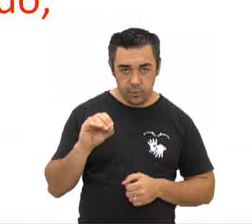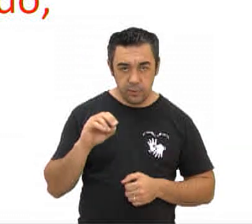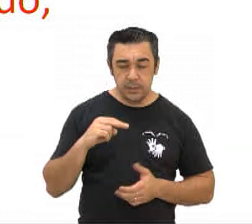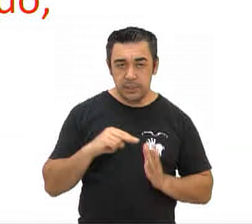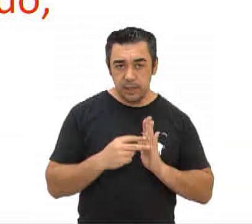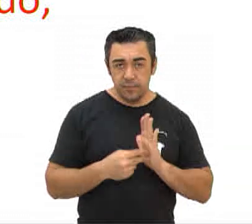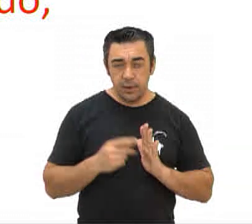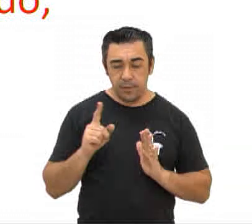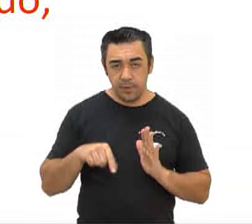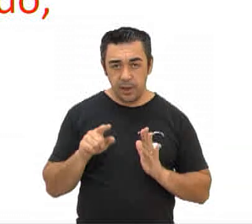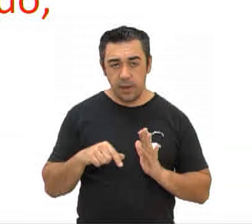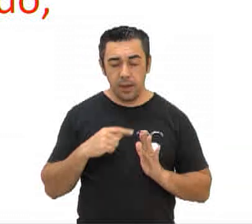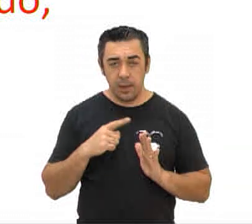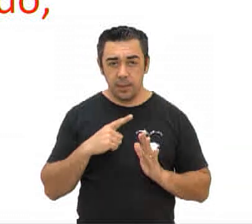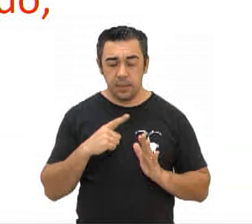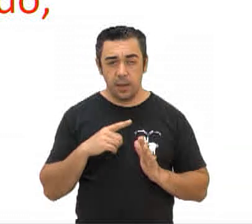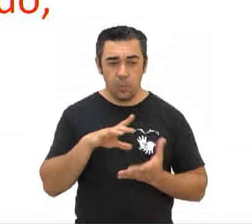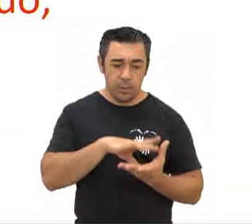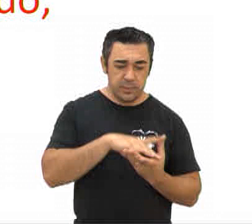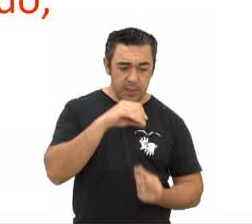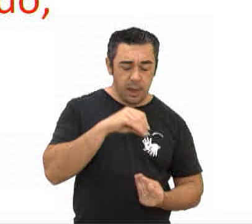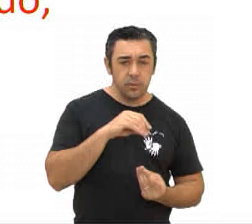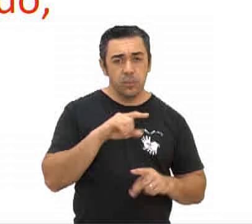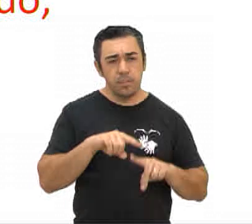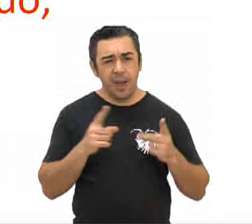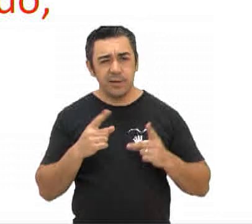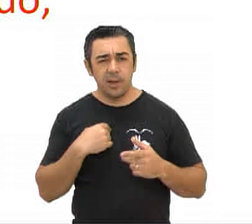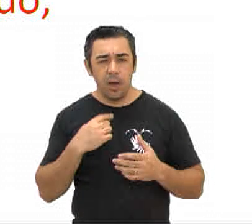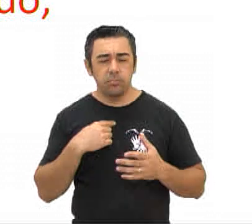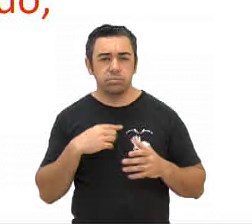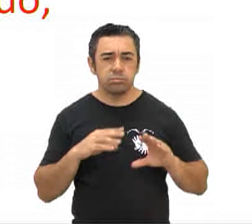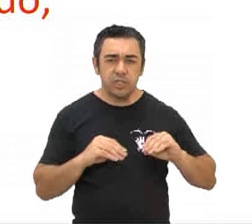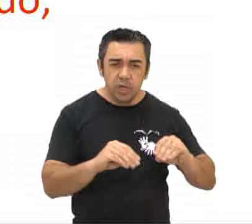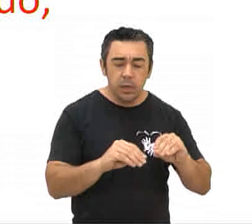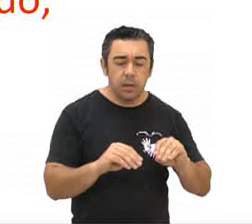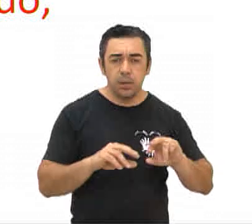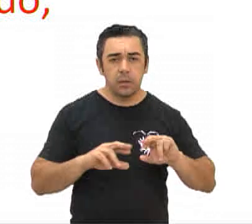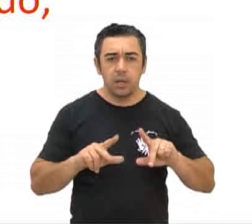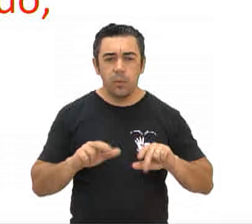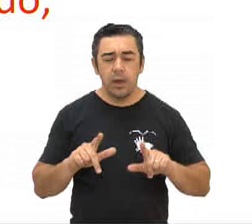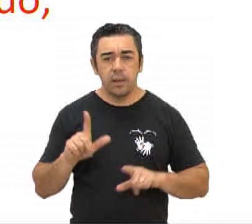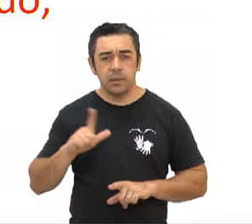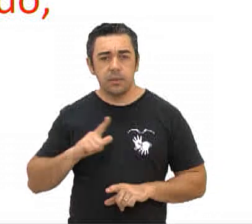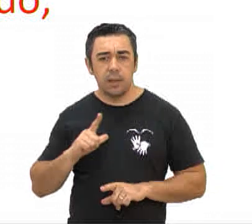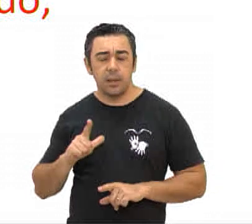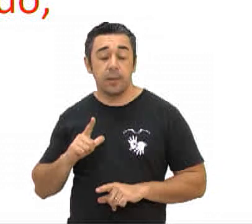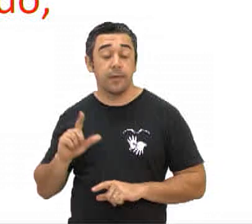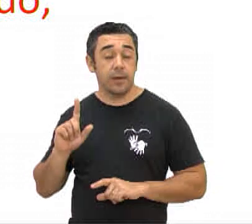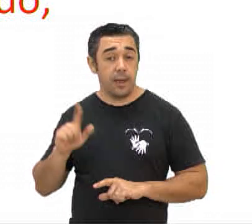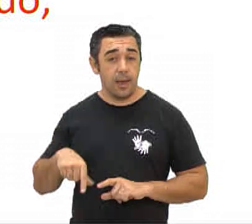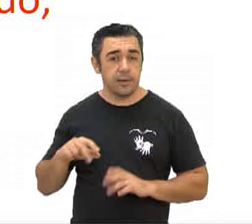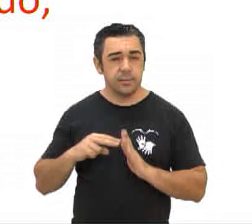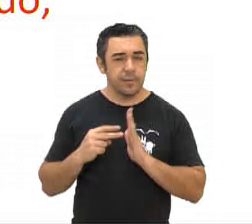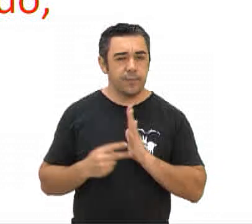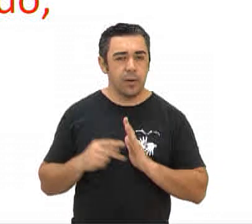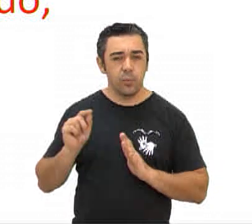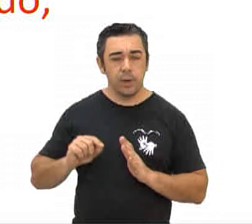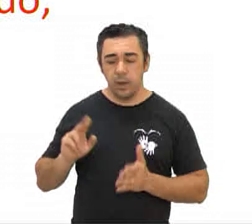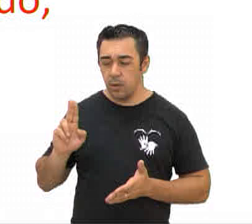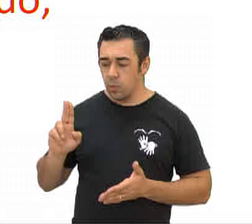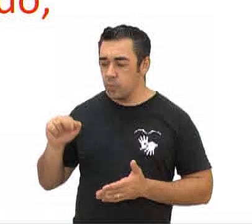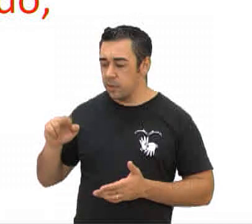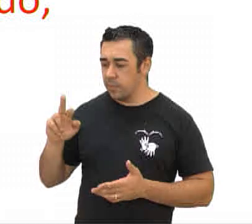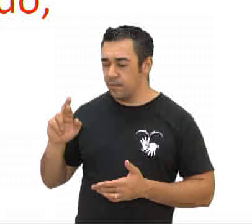as instruções, e o abstrato, que não tinha nada a ver com as intuições. Nesse sentido, o universal é